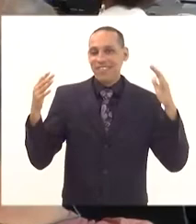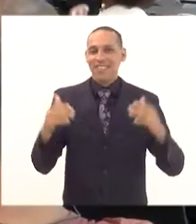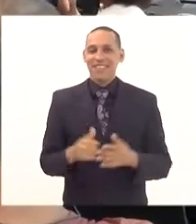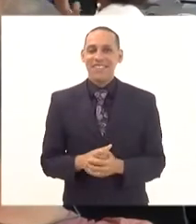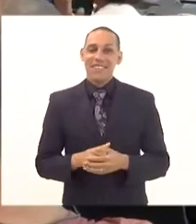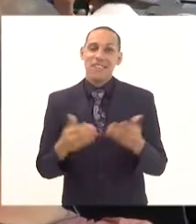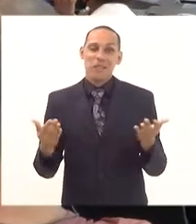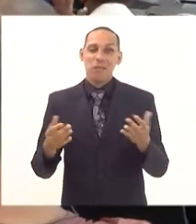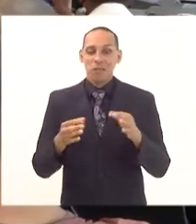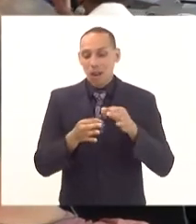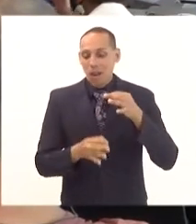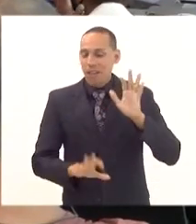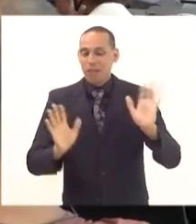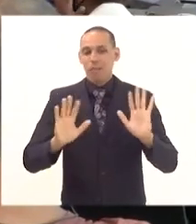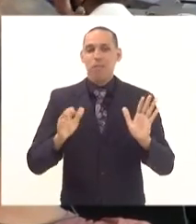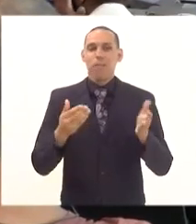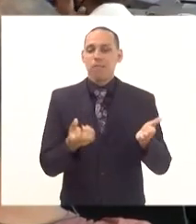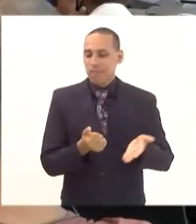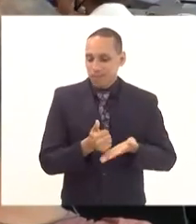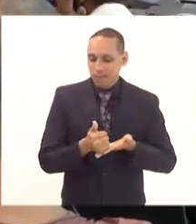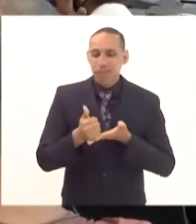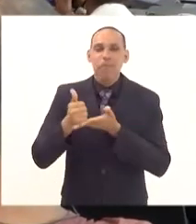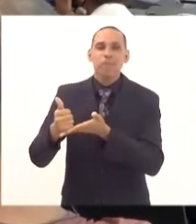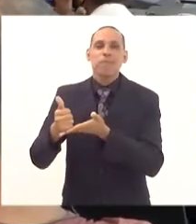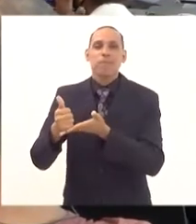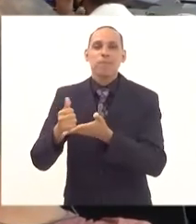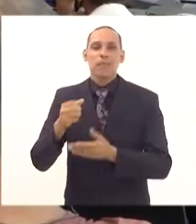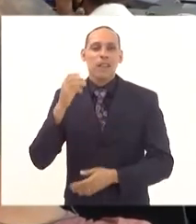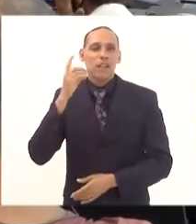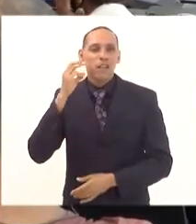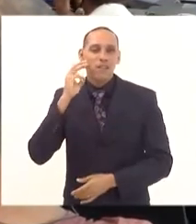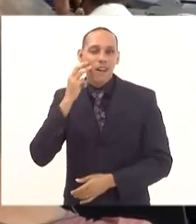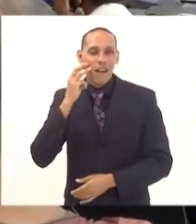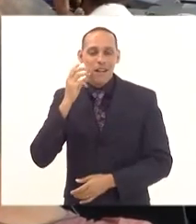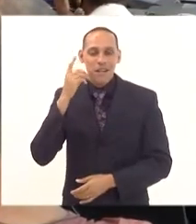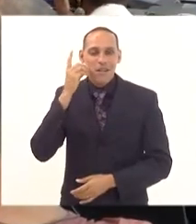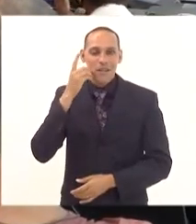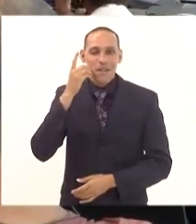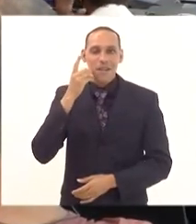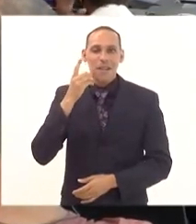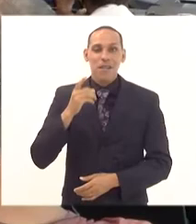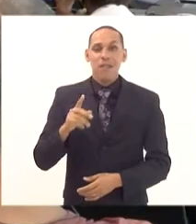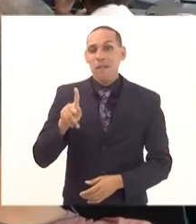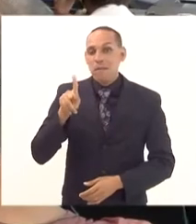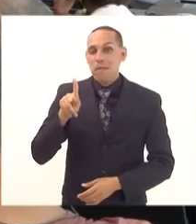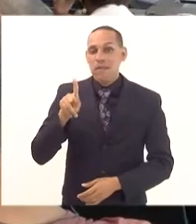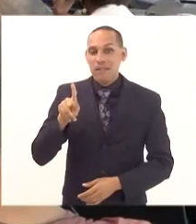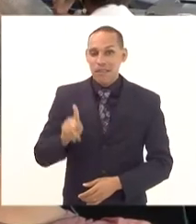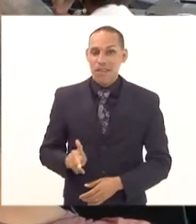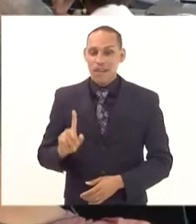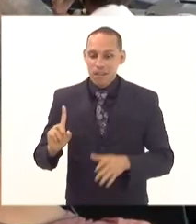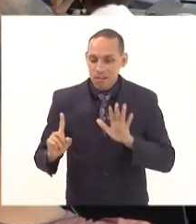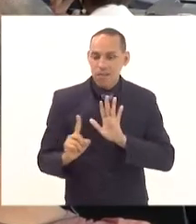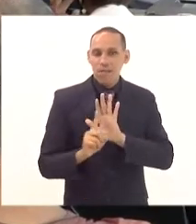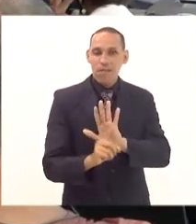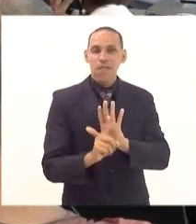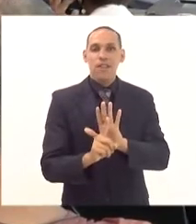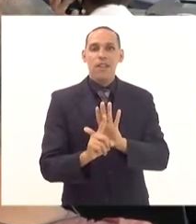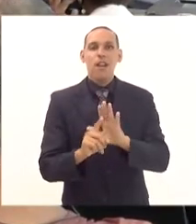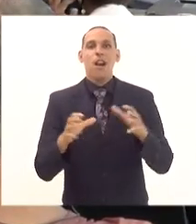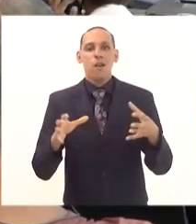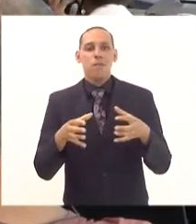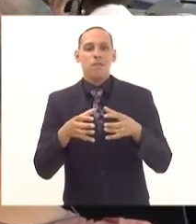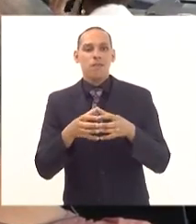é bom ser mais de longa que eu passo ao queridíssimo Deputado waldeck Carneiro nosso Presidente na frente mista em defesa da